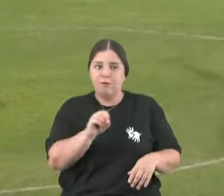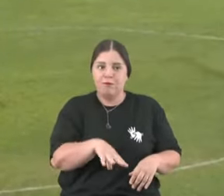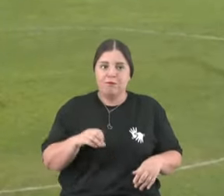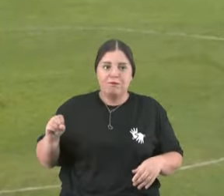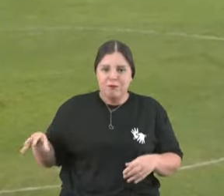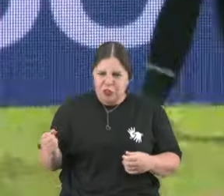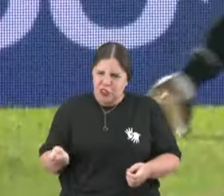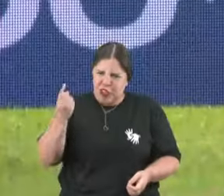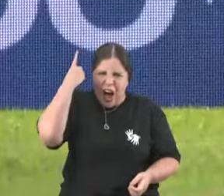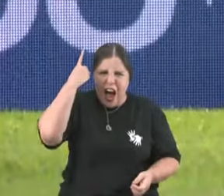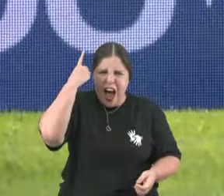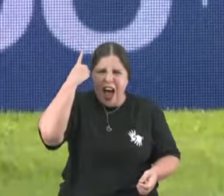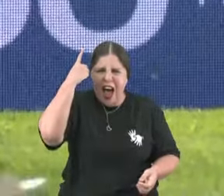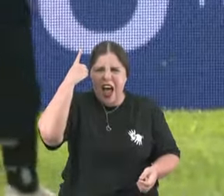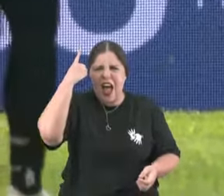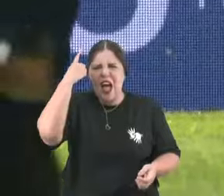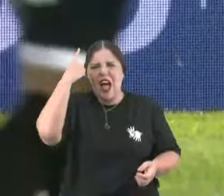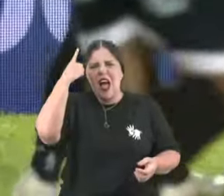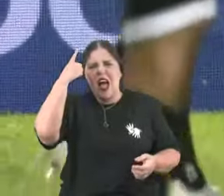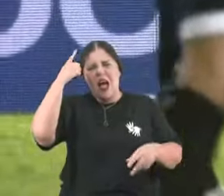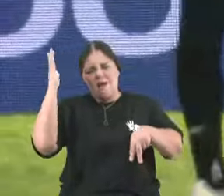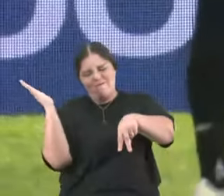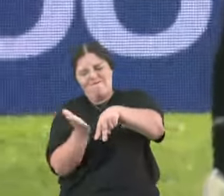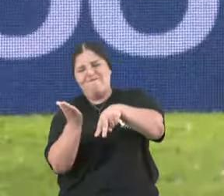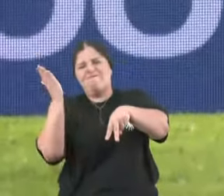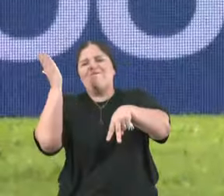Chegou por baixo ali em cima do Rômulo, marcador.